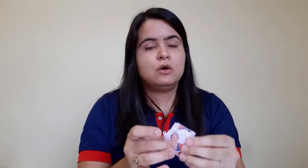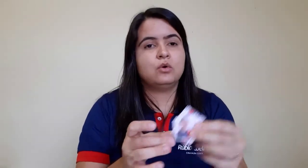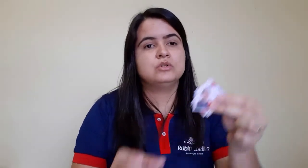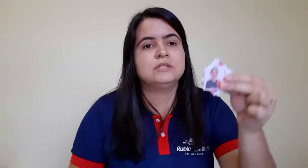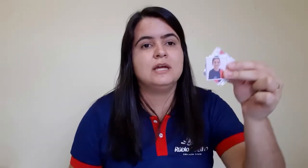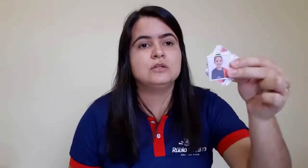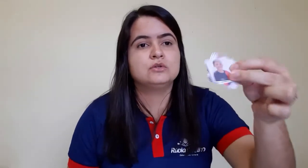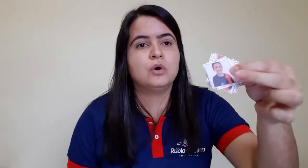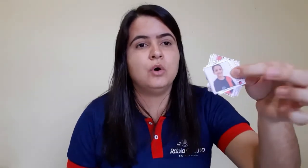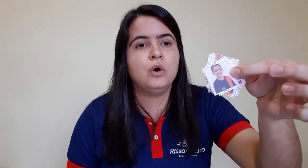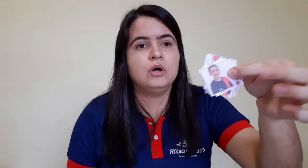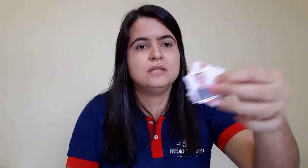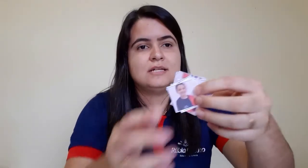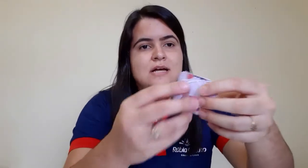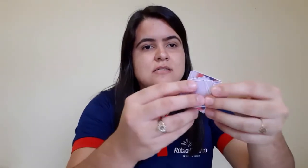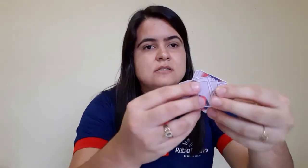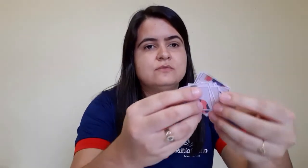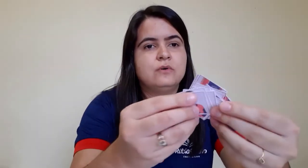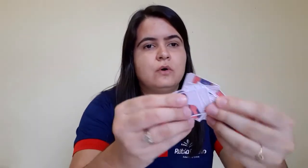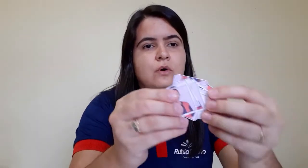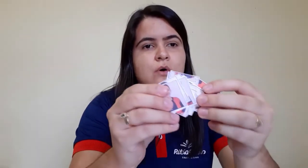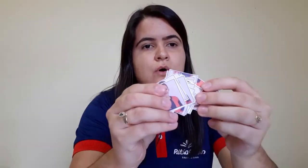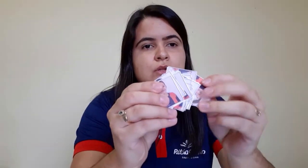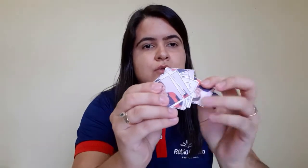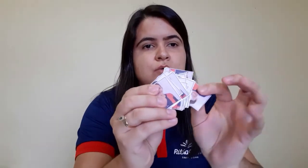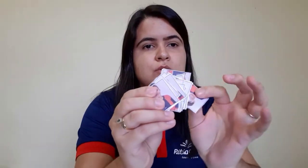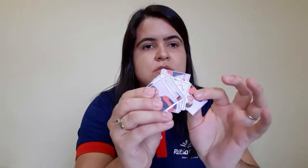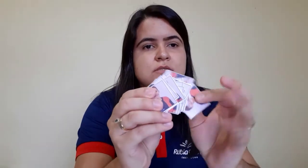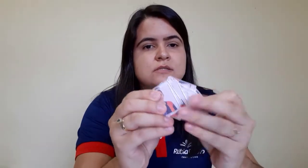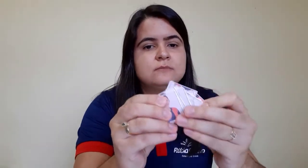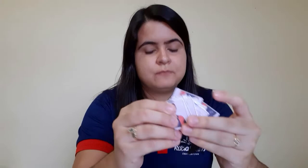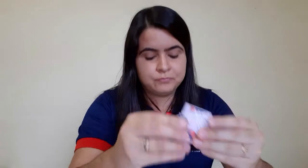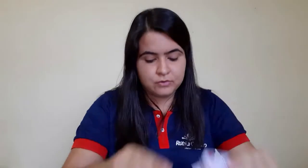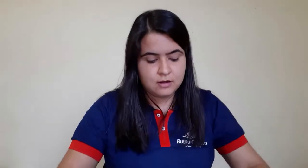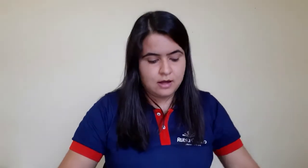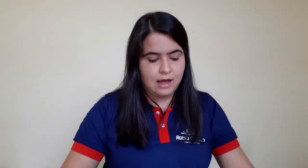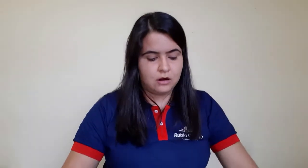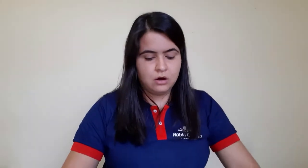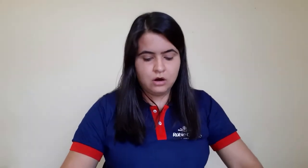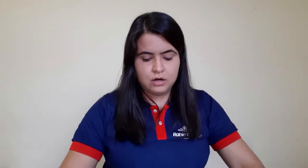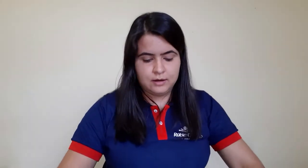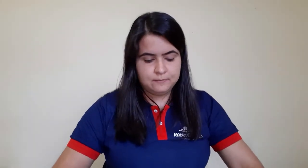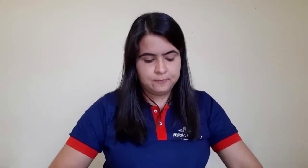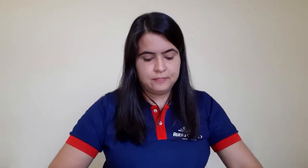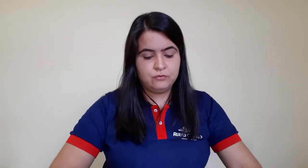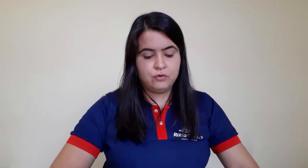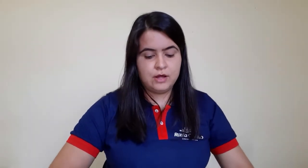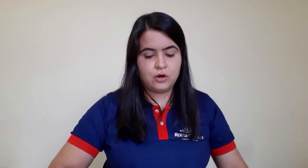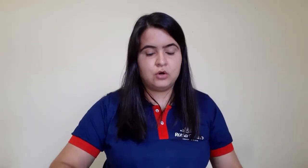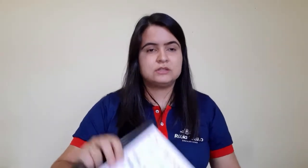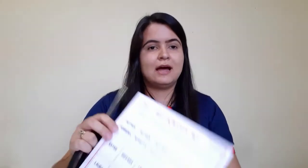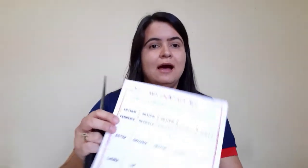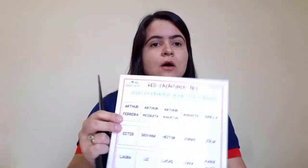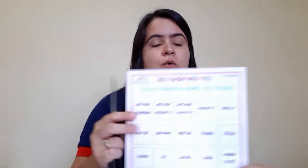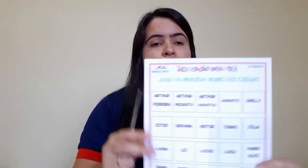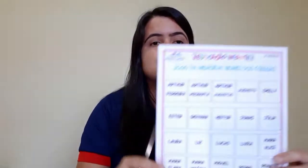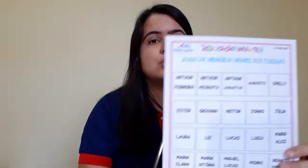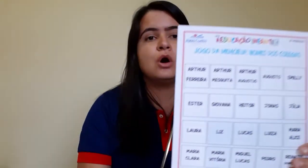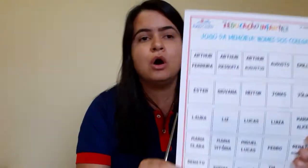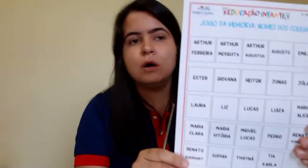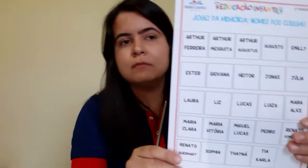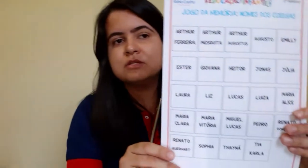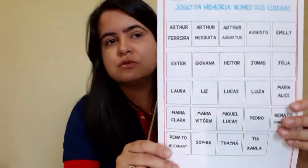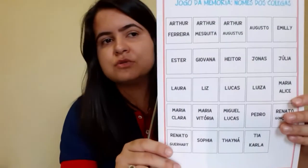Já recortei todas as fotos. Agora eu vou recortar